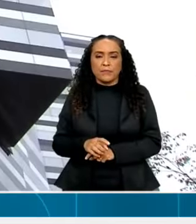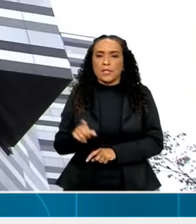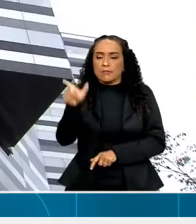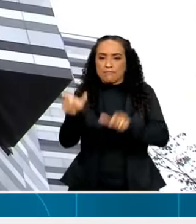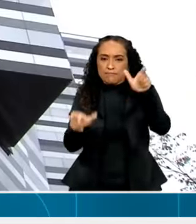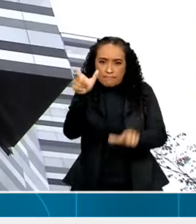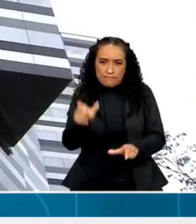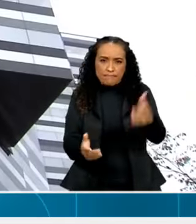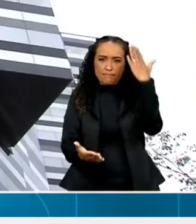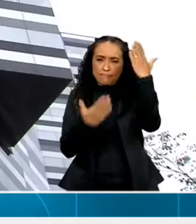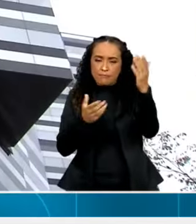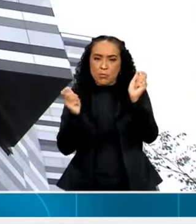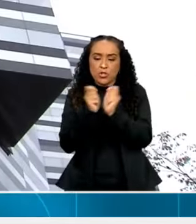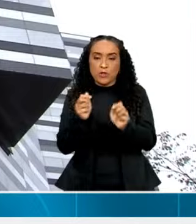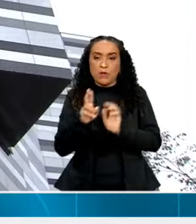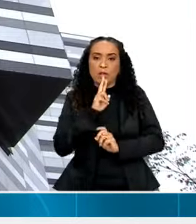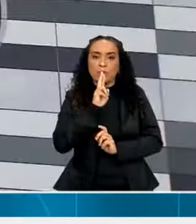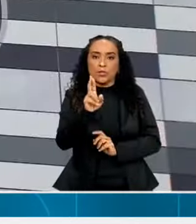que se